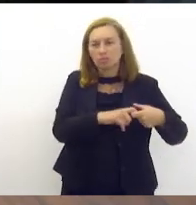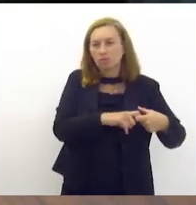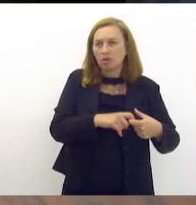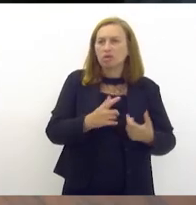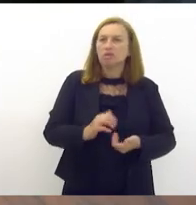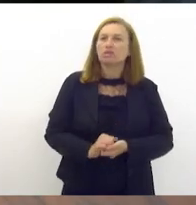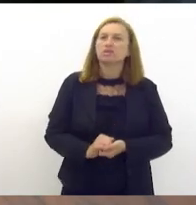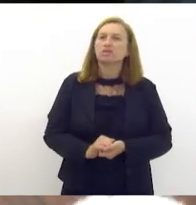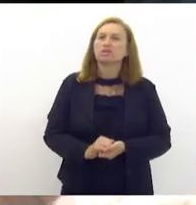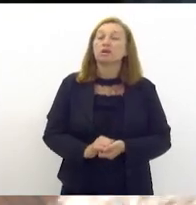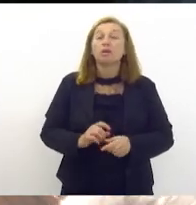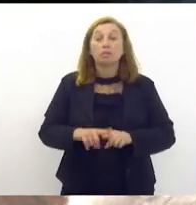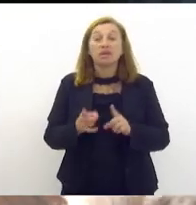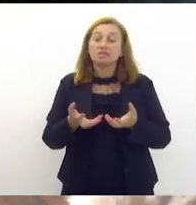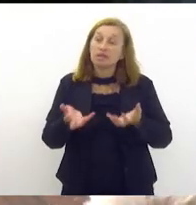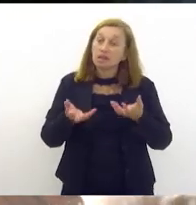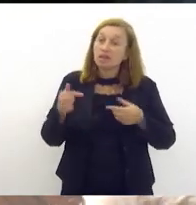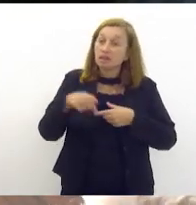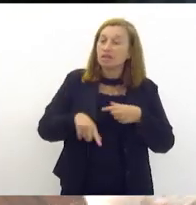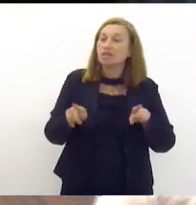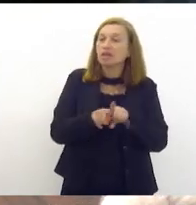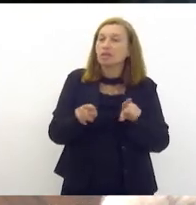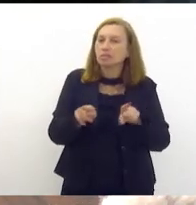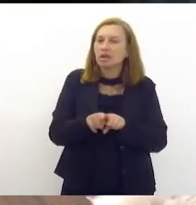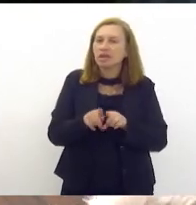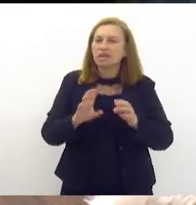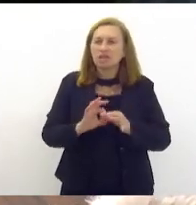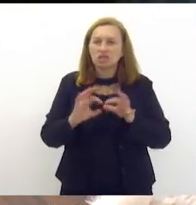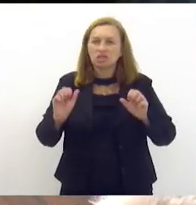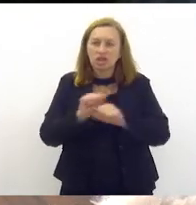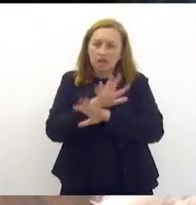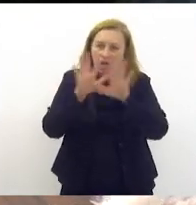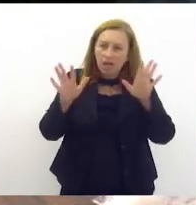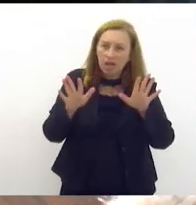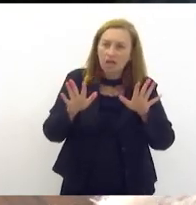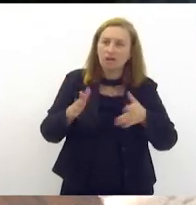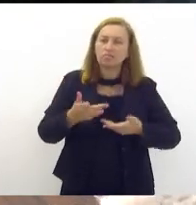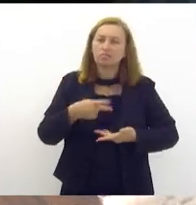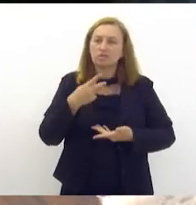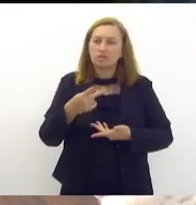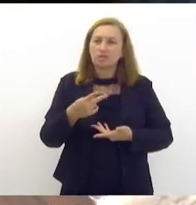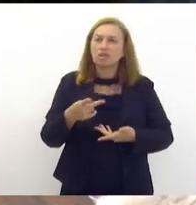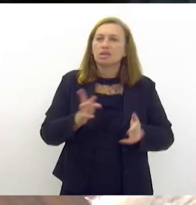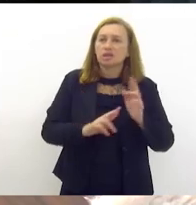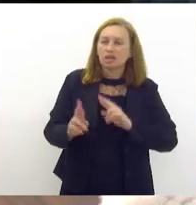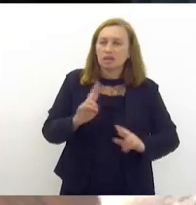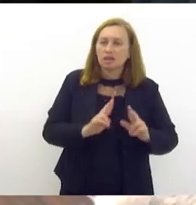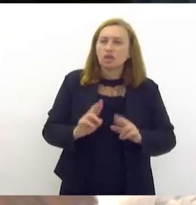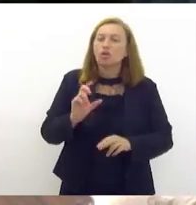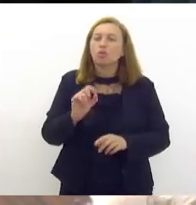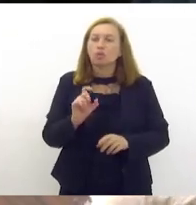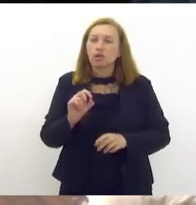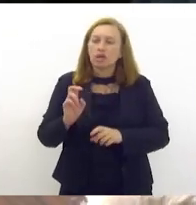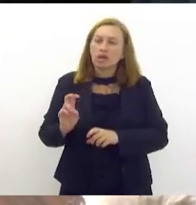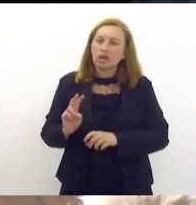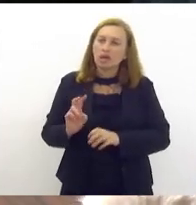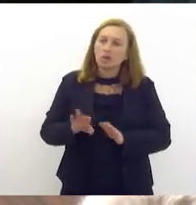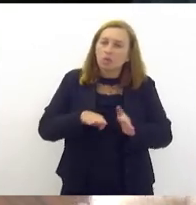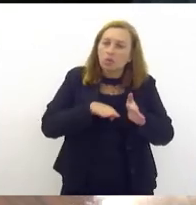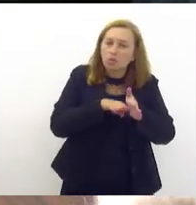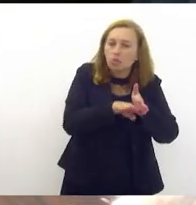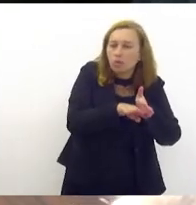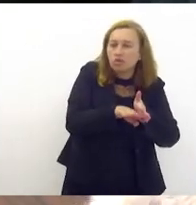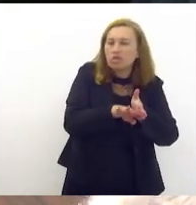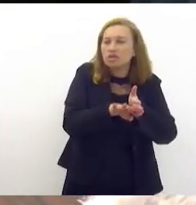veículos. Mas quero aqui também deixar bem claro a minha posição com relação ao que é um estacionamento irregular.